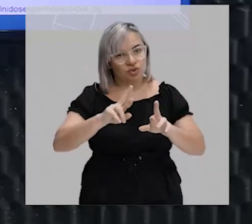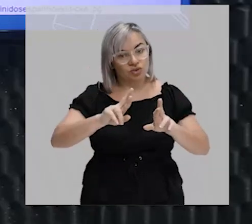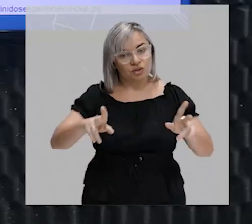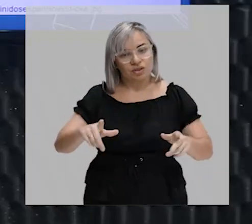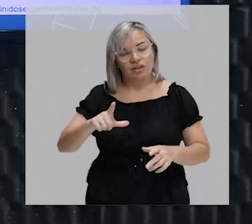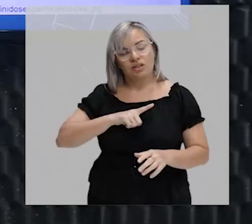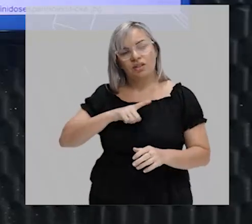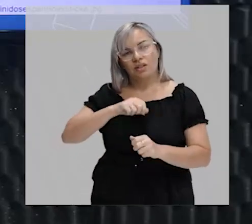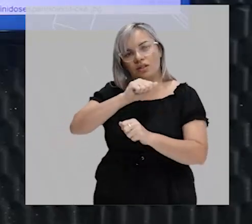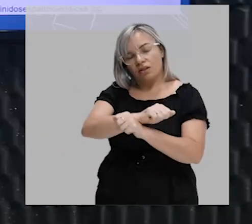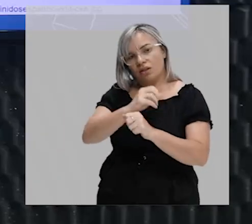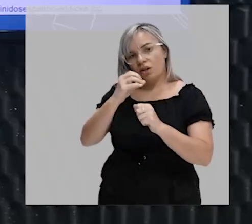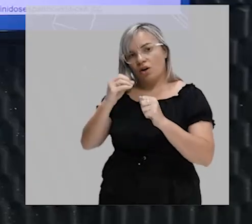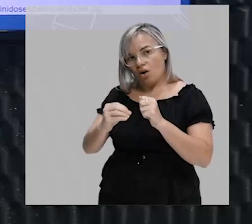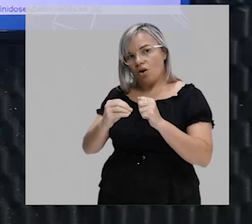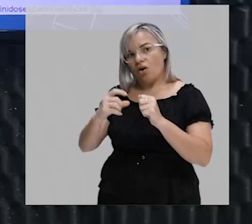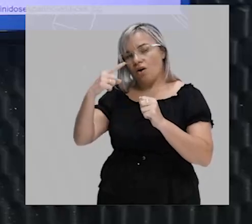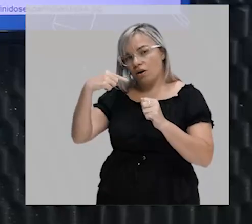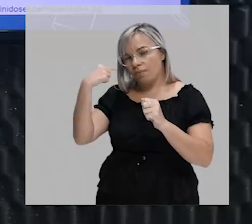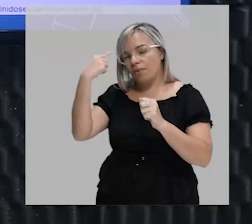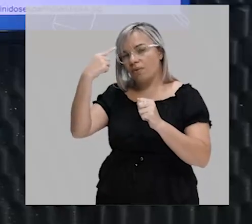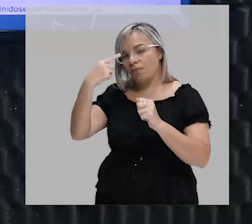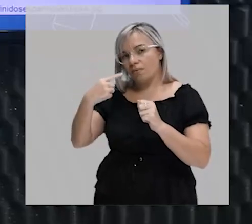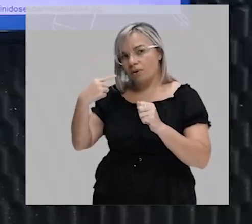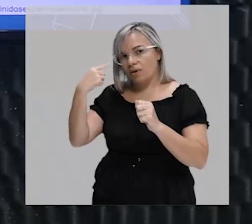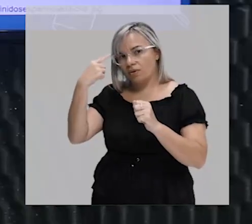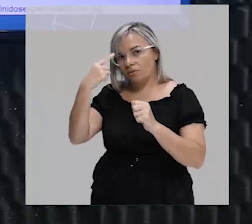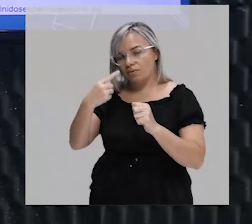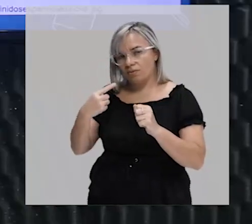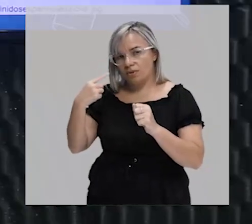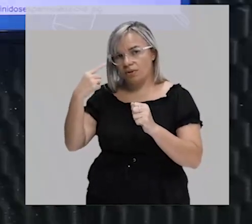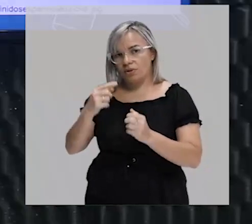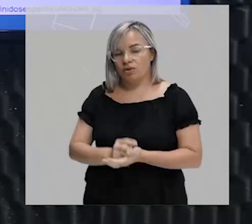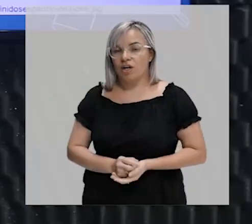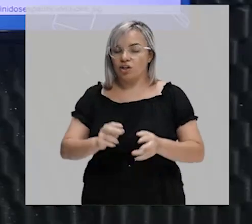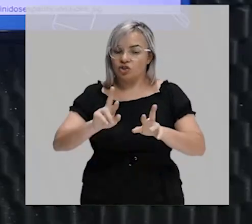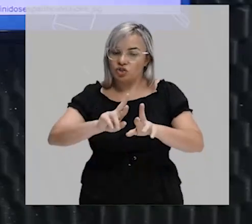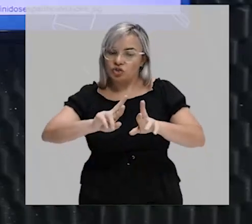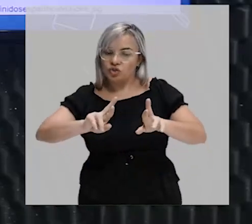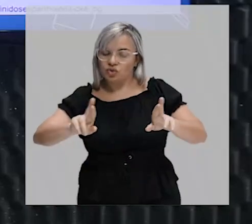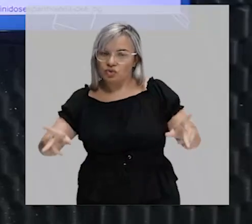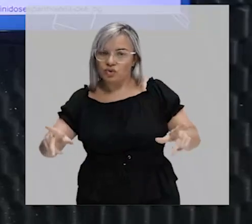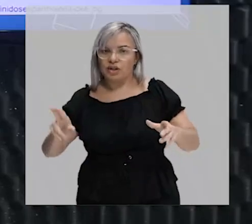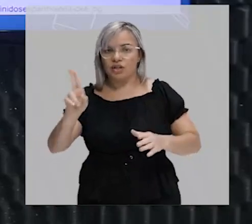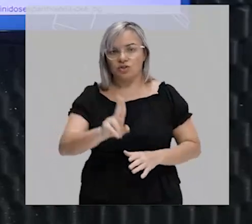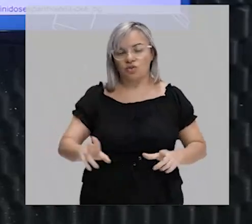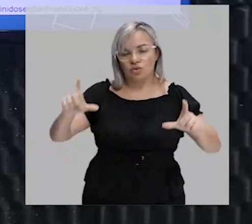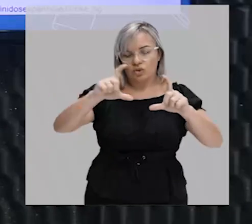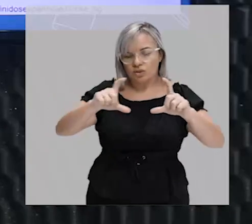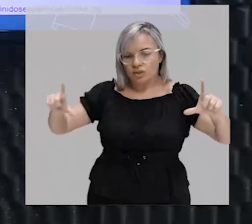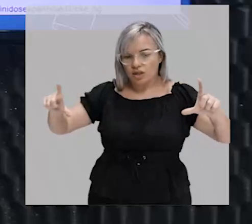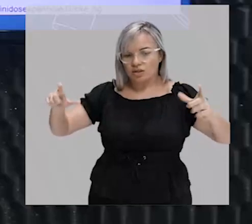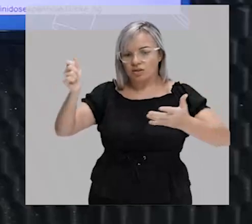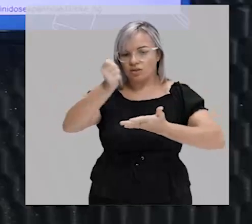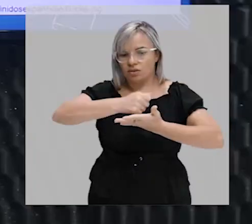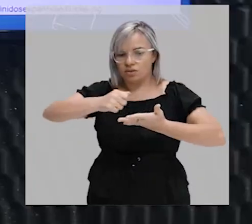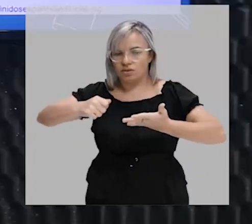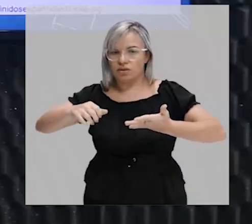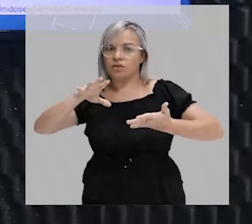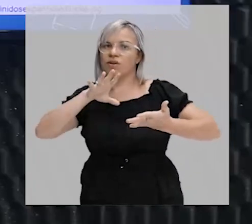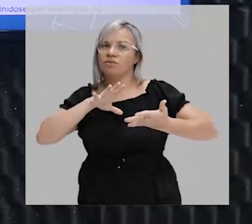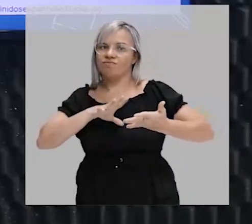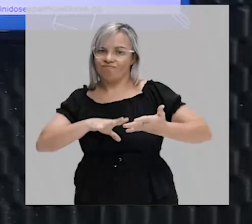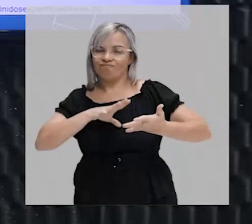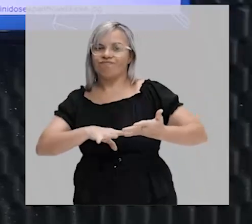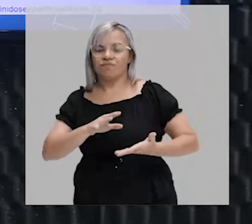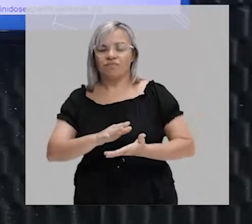os artigos em espanhol, eles são colocados de forma diferente do português. Aqui eu tenho um